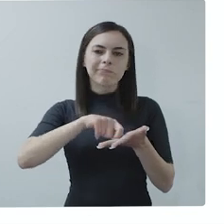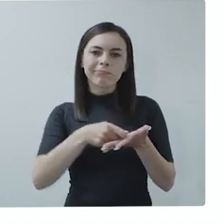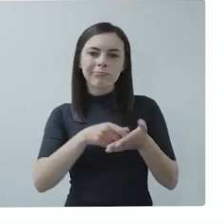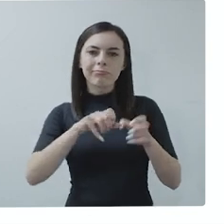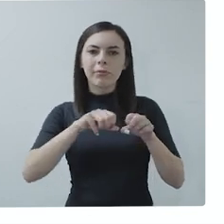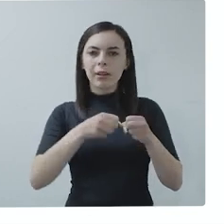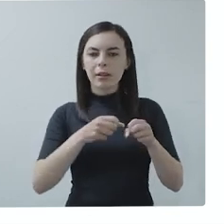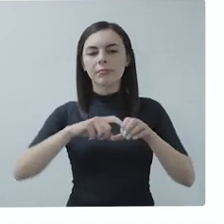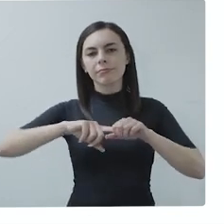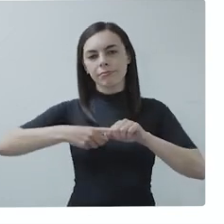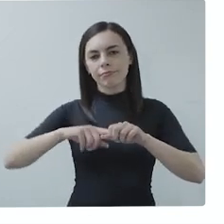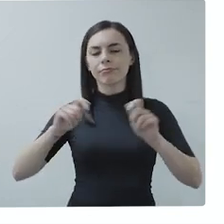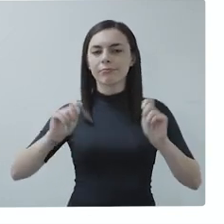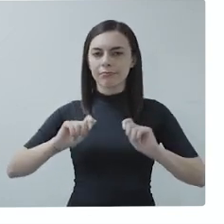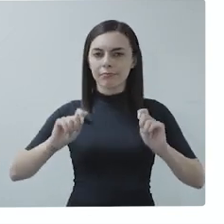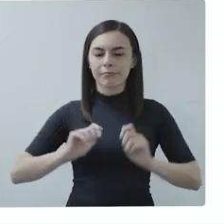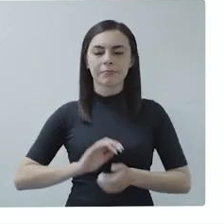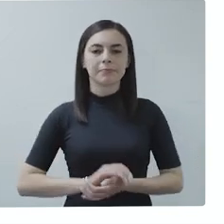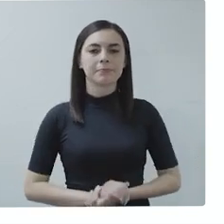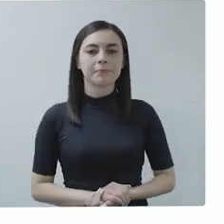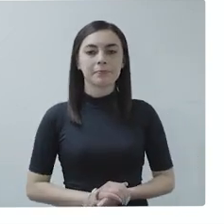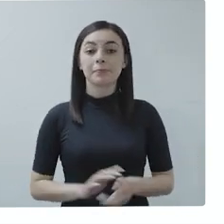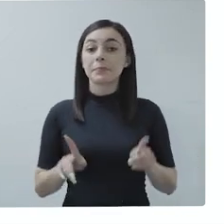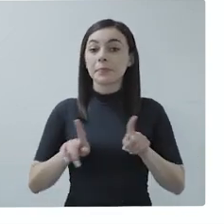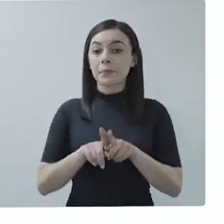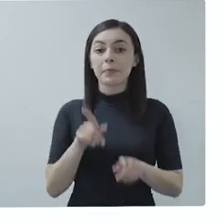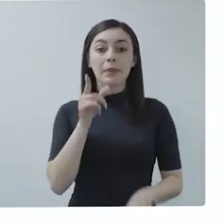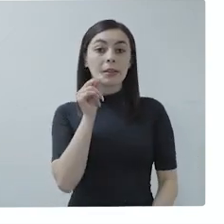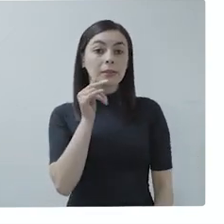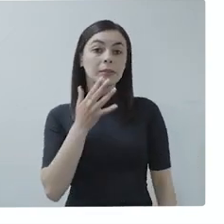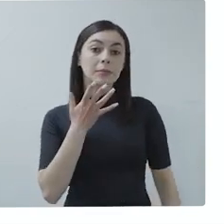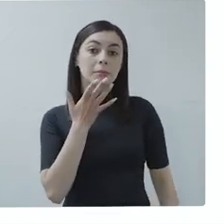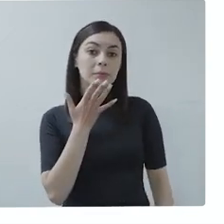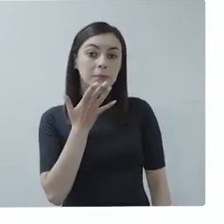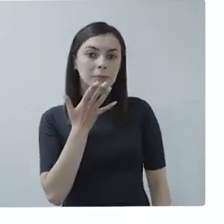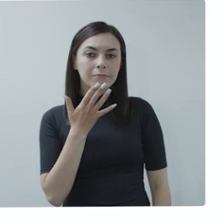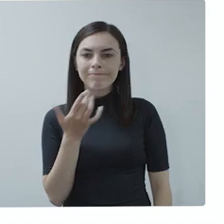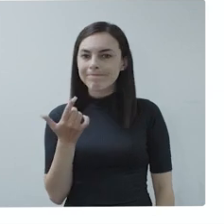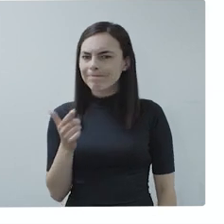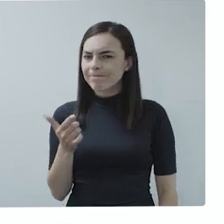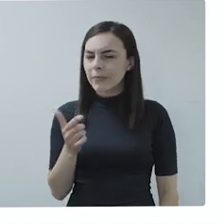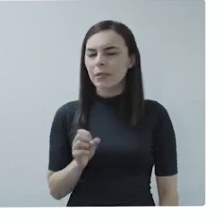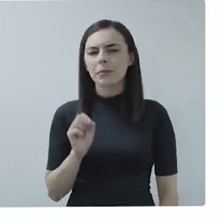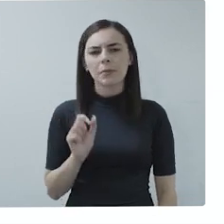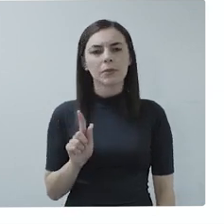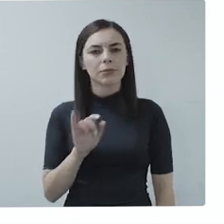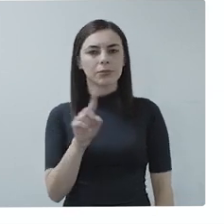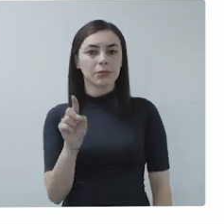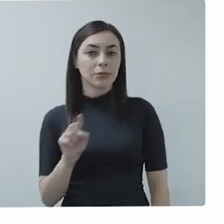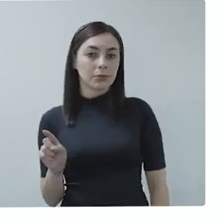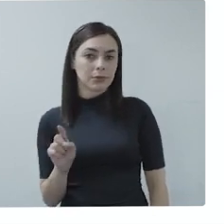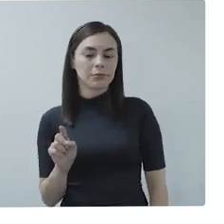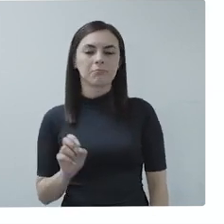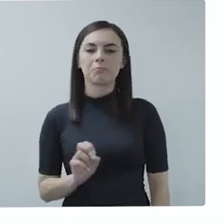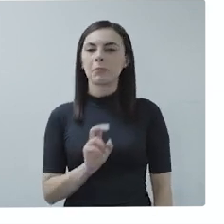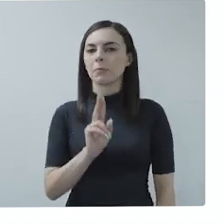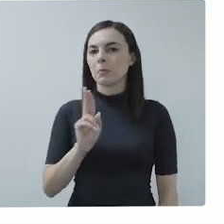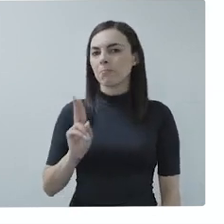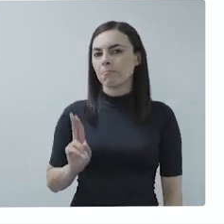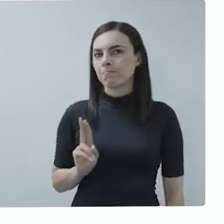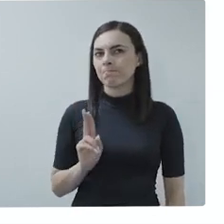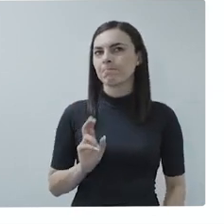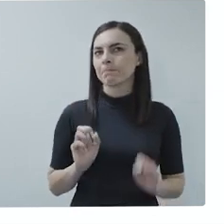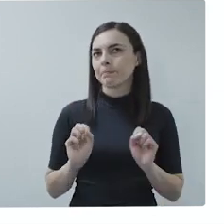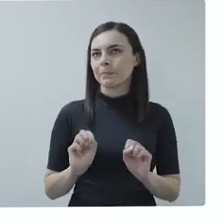pode apontar com ele, né? Vamos precisar de lápis de cor. Se não tem lápis de cor, pode ser giz de cera, pode